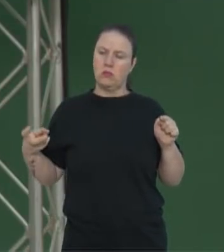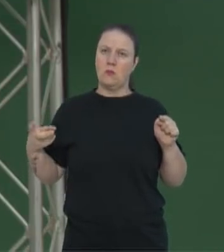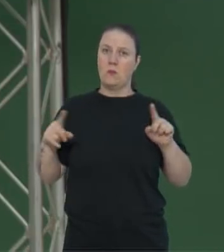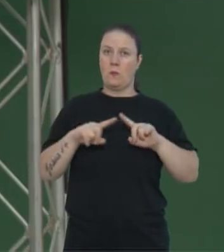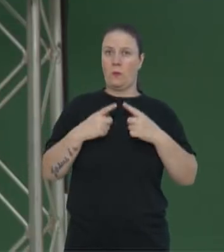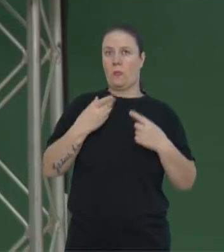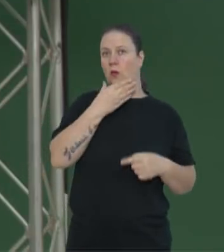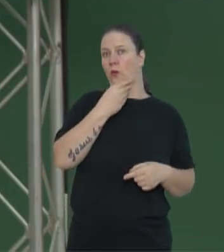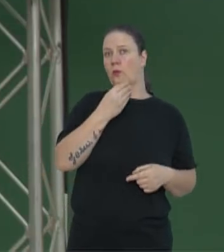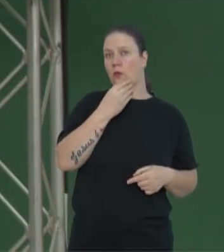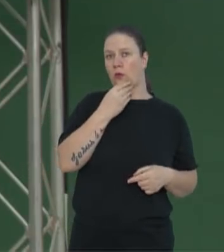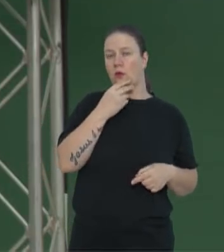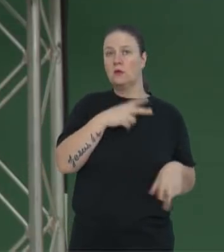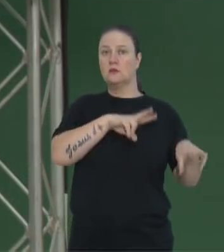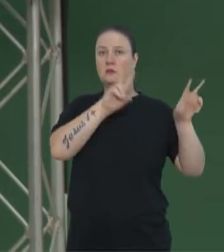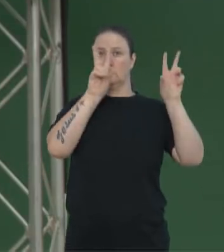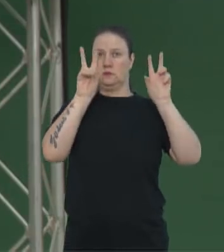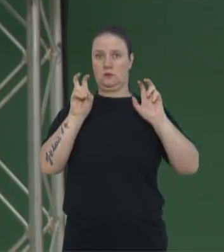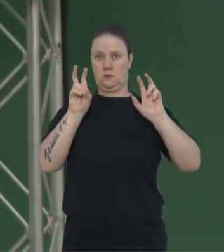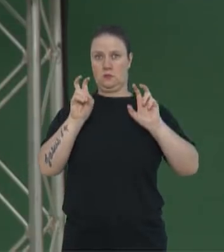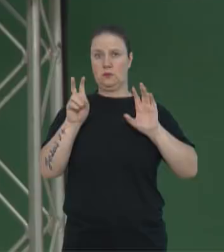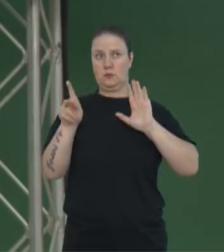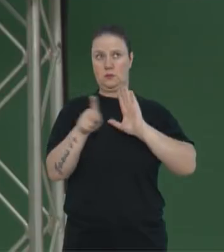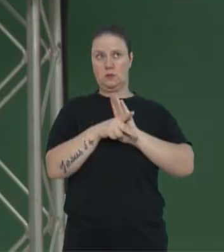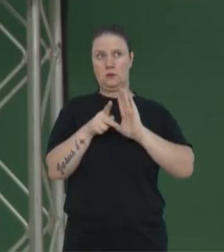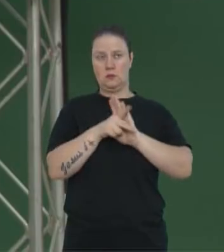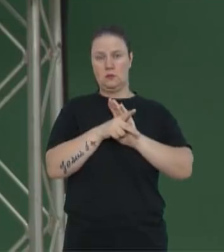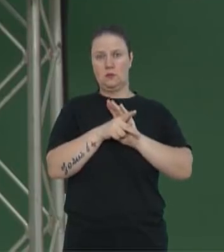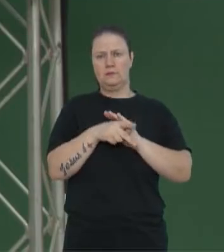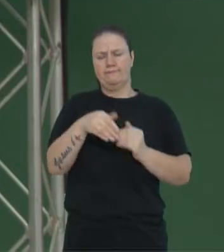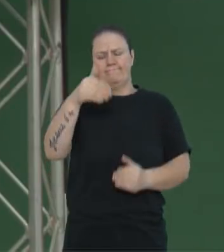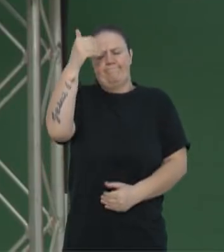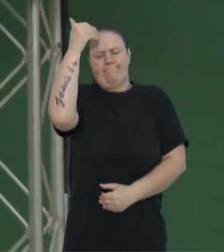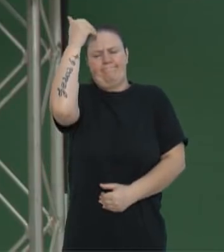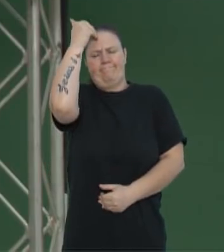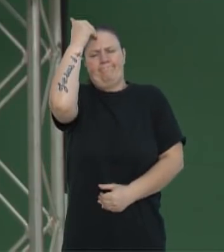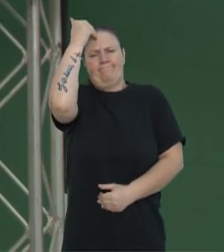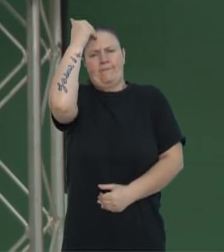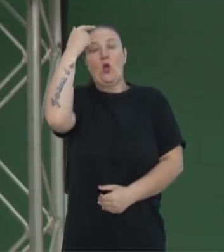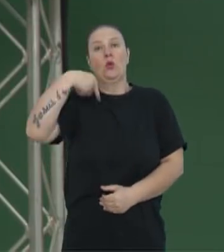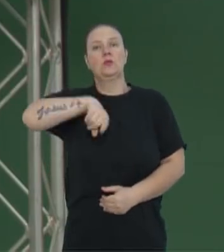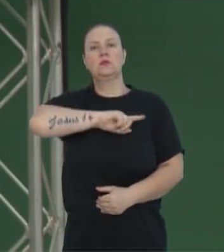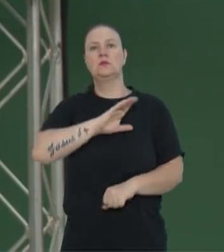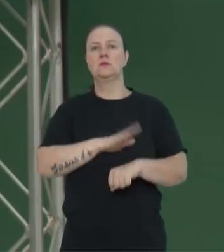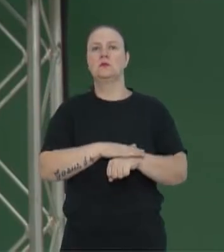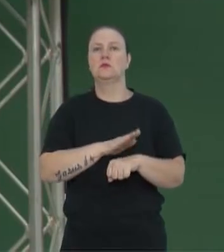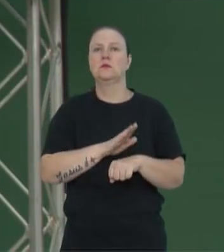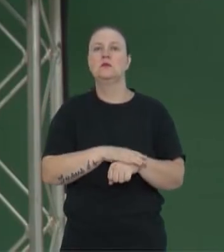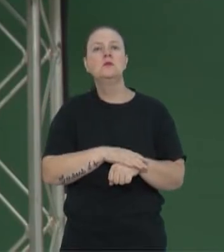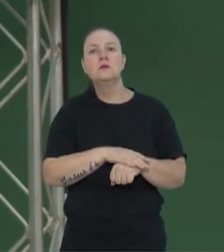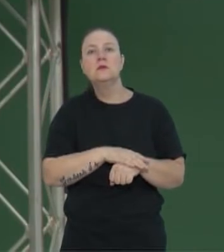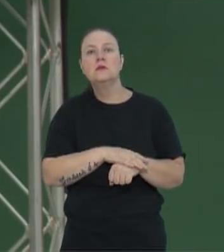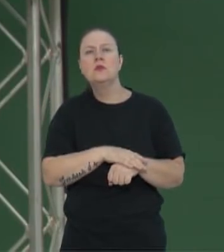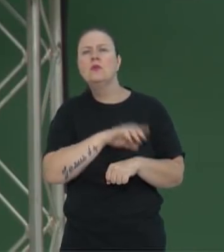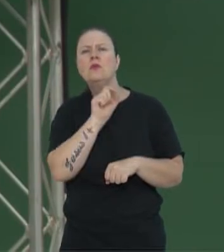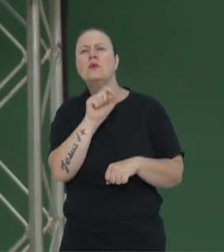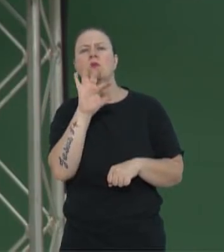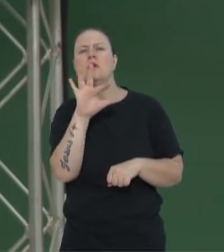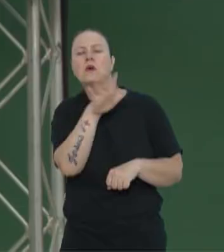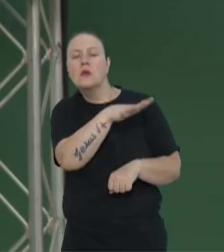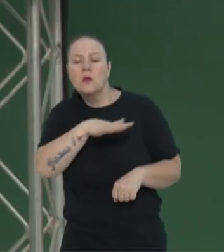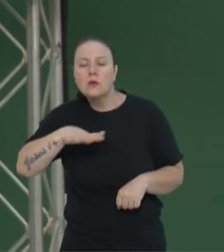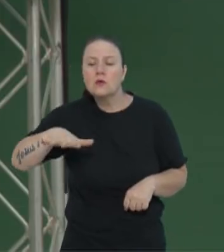Houseman, ele deu um título para uma obra dele que fala do espírito do nosso tempo, que é esse que eu estava comentando com vocês, esse